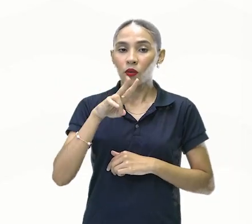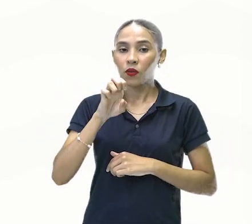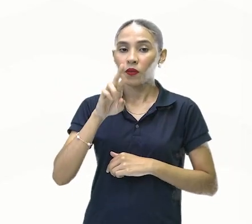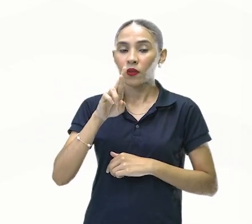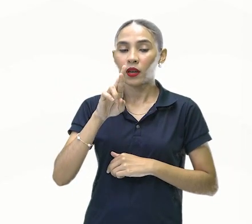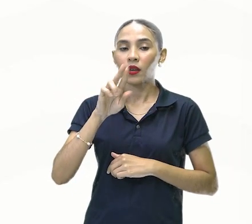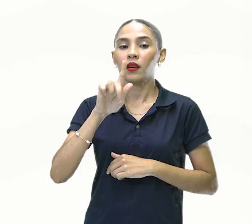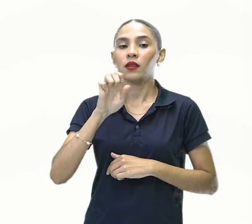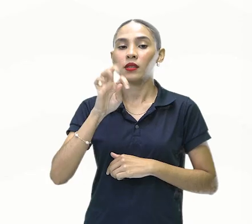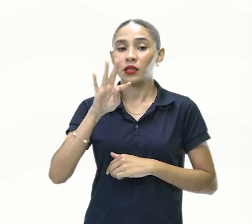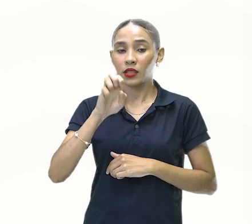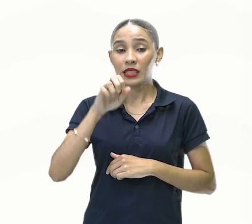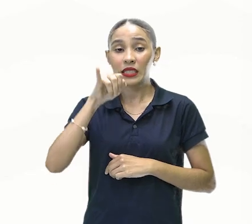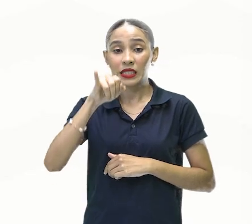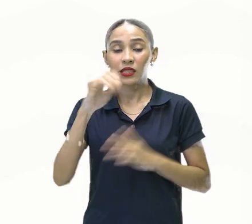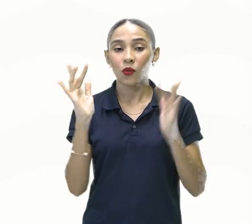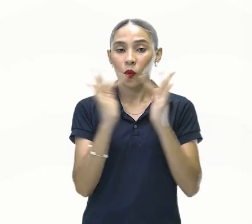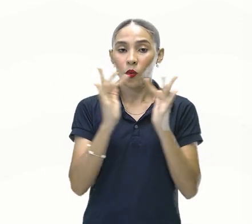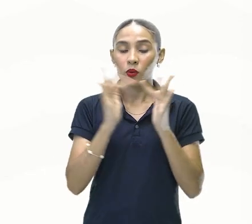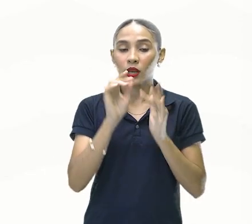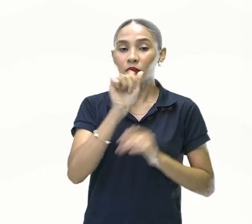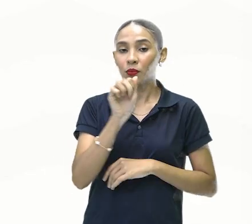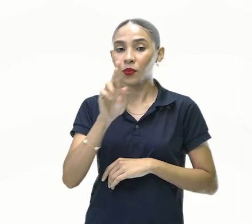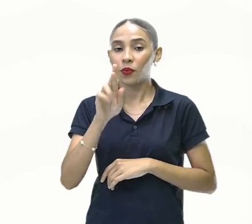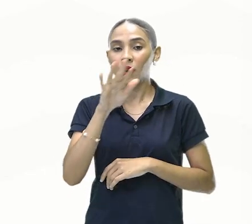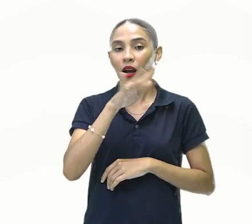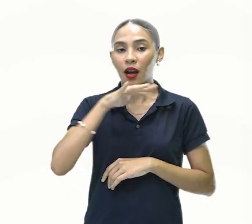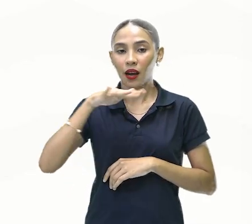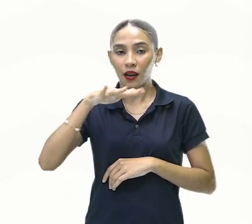convergente quando inserida no ar.